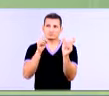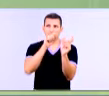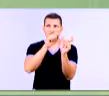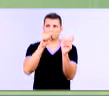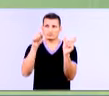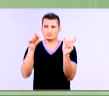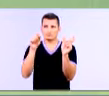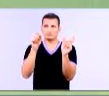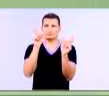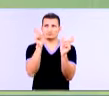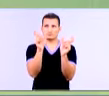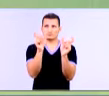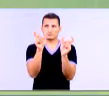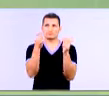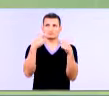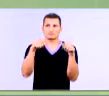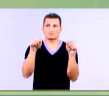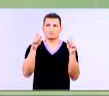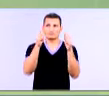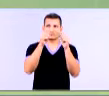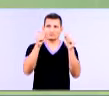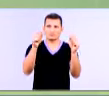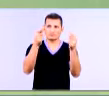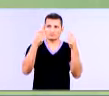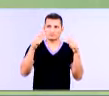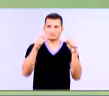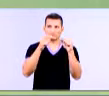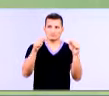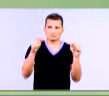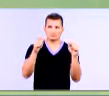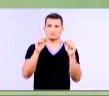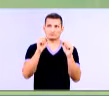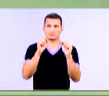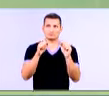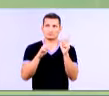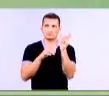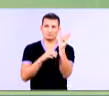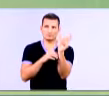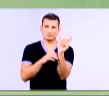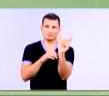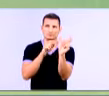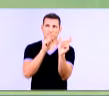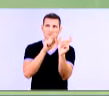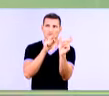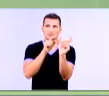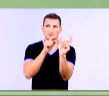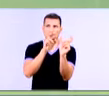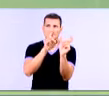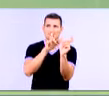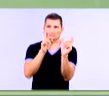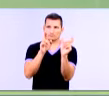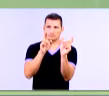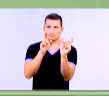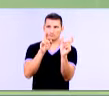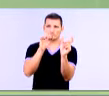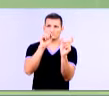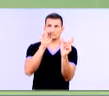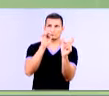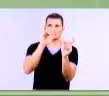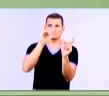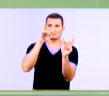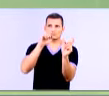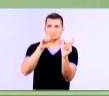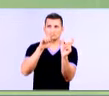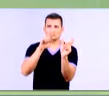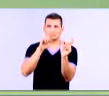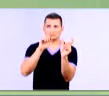não preciso criar duas linhas de comando para fazer. Então eu posso declarar aqui, olha, nome é do tipo string e